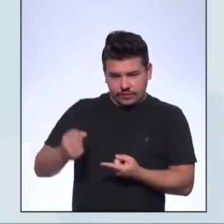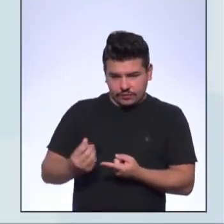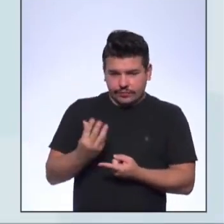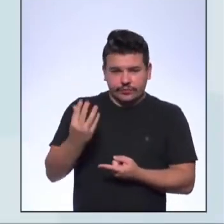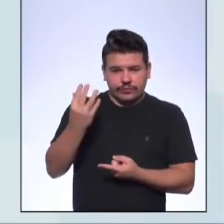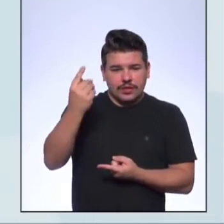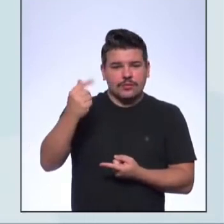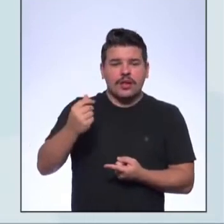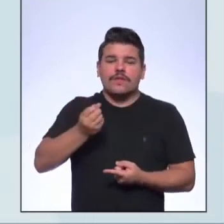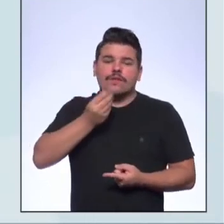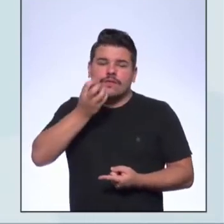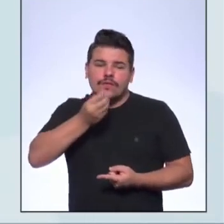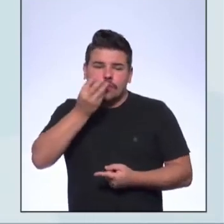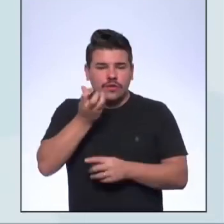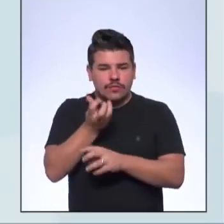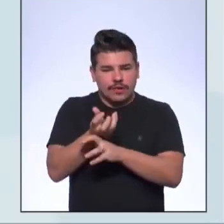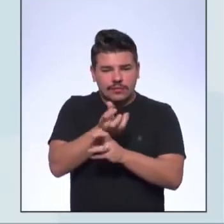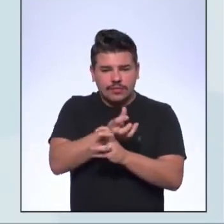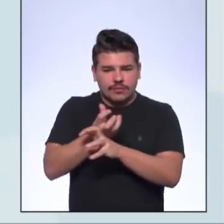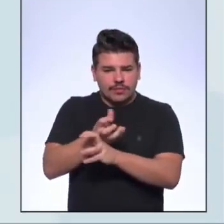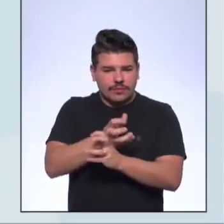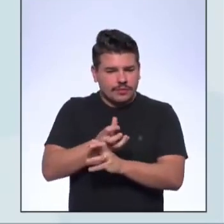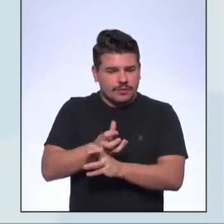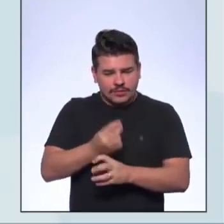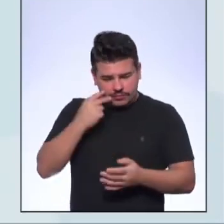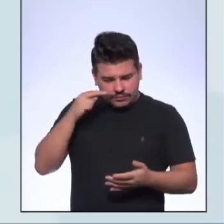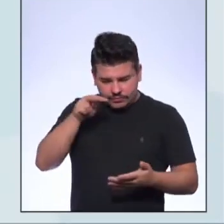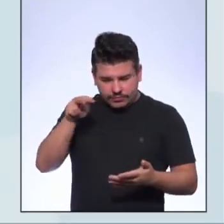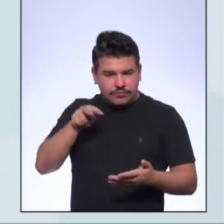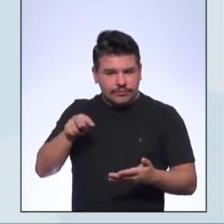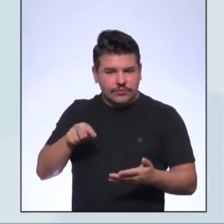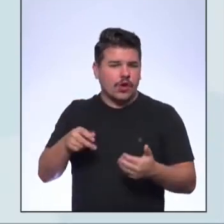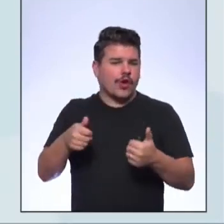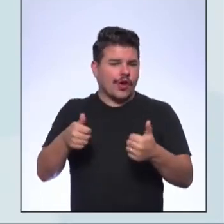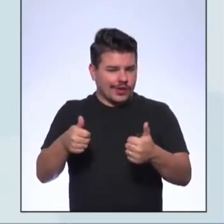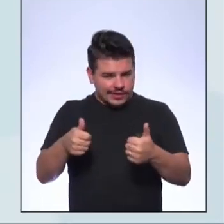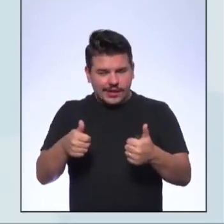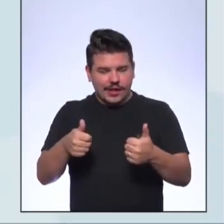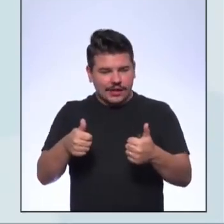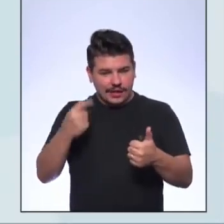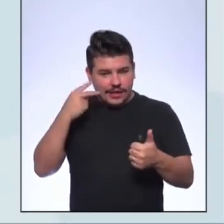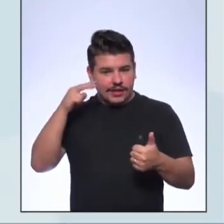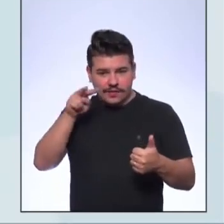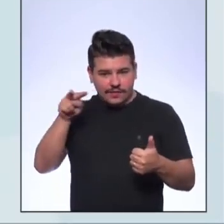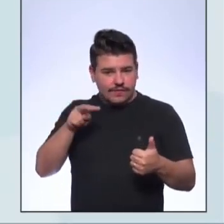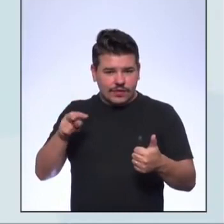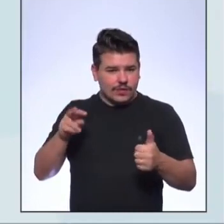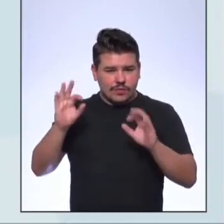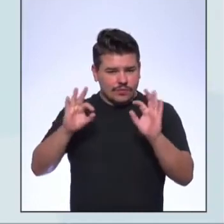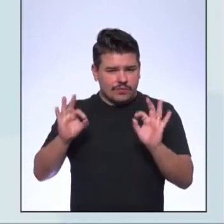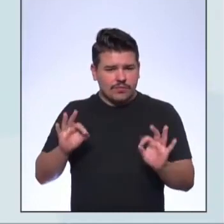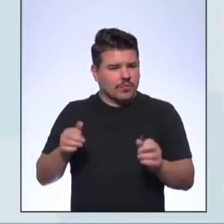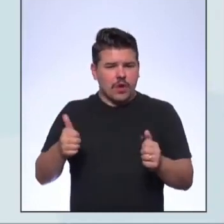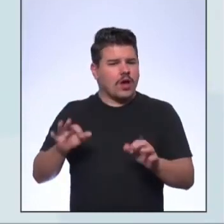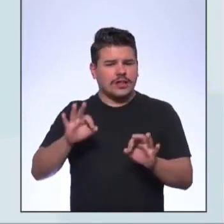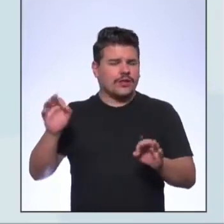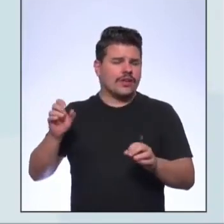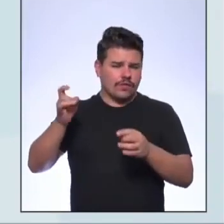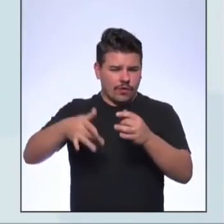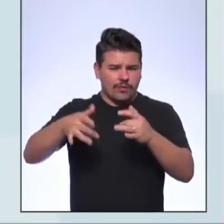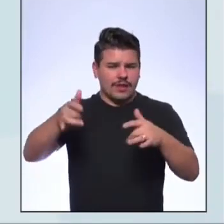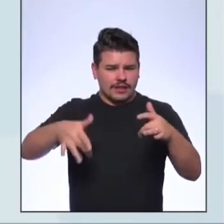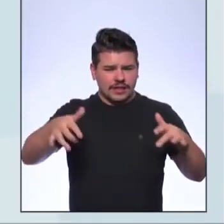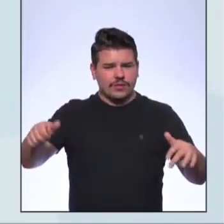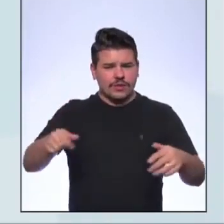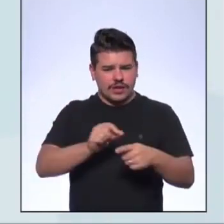das flores na planta. Então, ele fez... Imagina, o cara ficou plantando ervilha por um bom tempo.